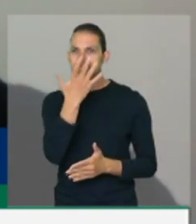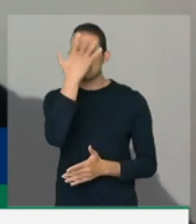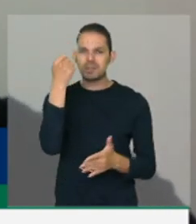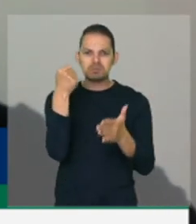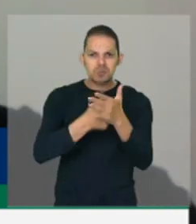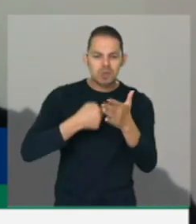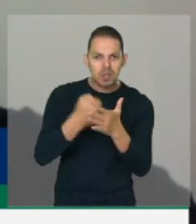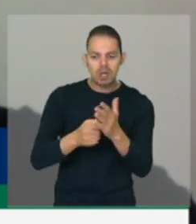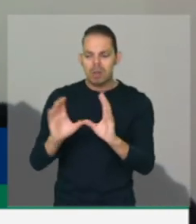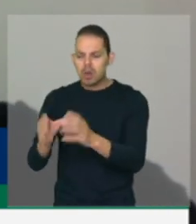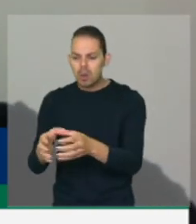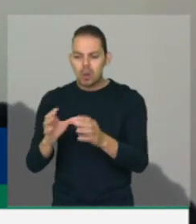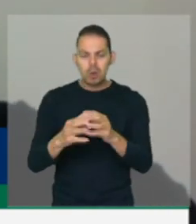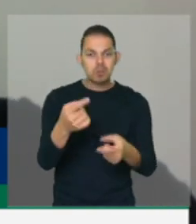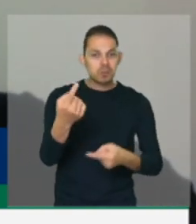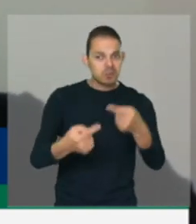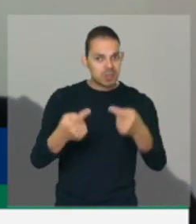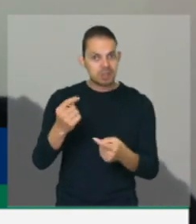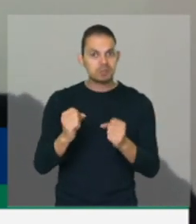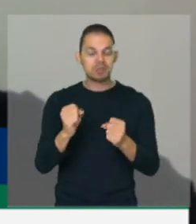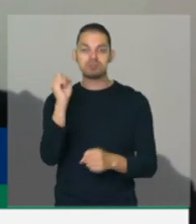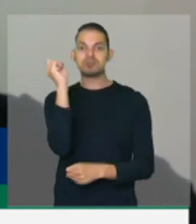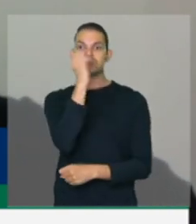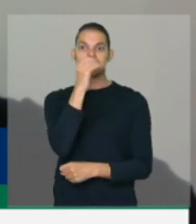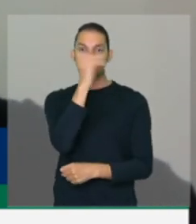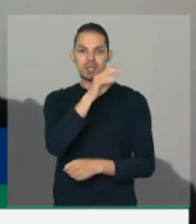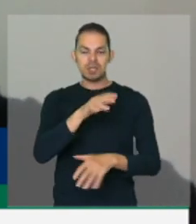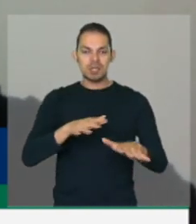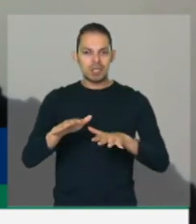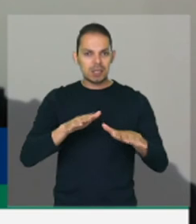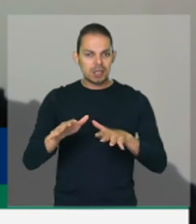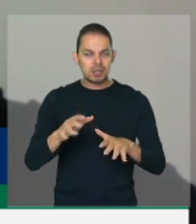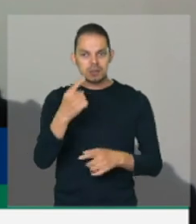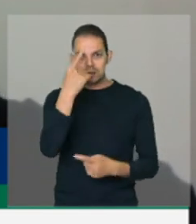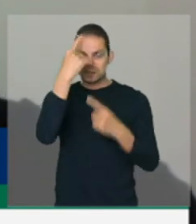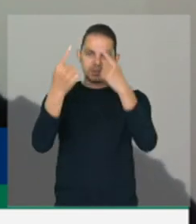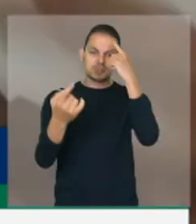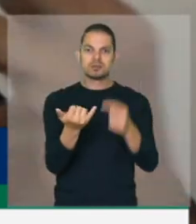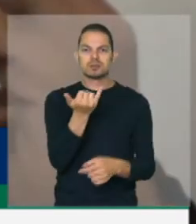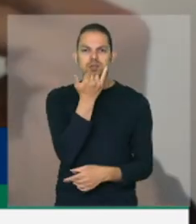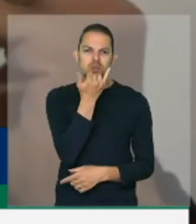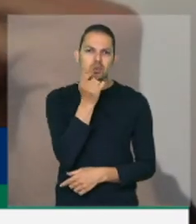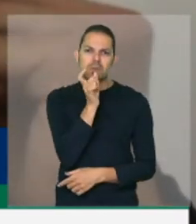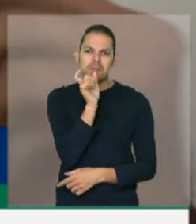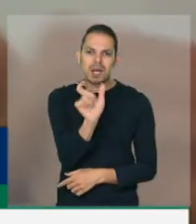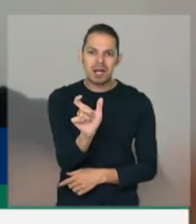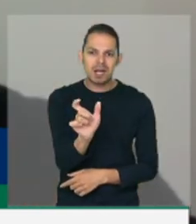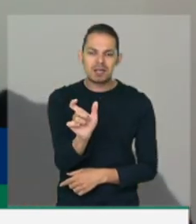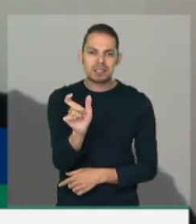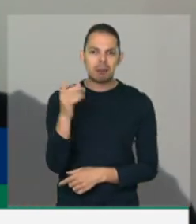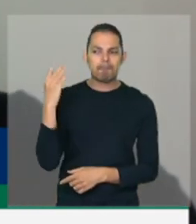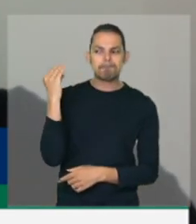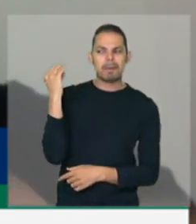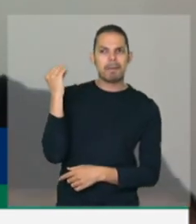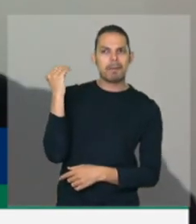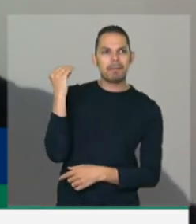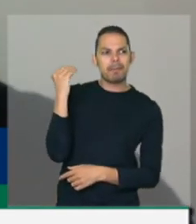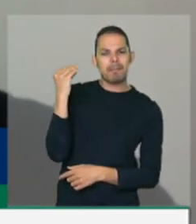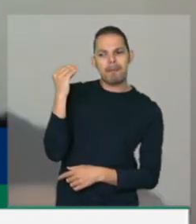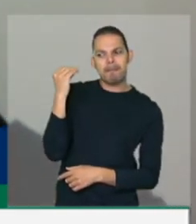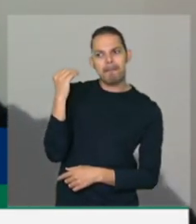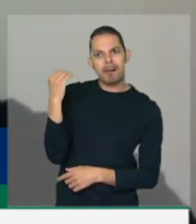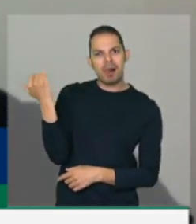por grupos políticos, talvez possamos exagerar, ser movidos à ideia. Desculpem aqui o termo, talvez aquele diabinho que vem ao ouvido e fala: olha, faz